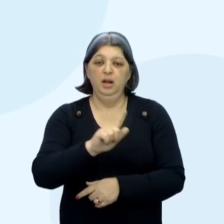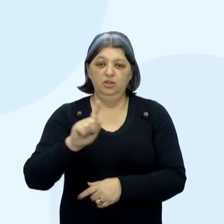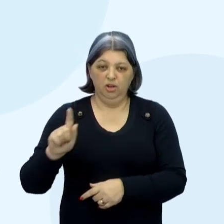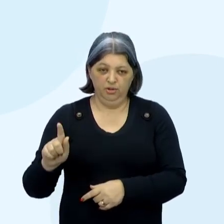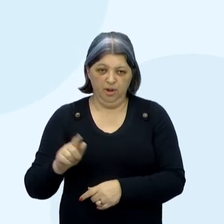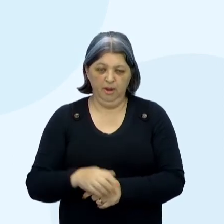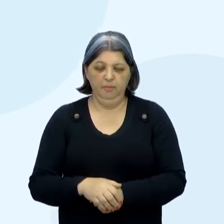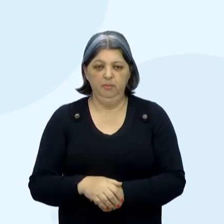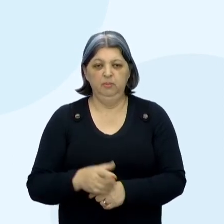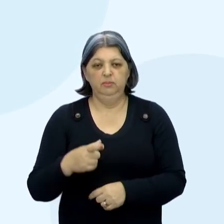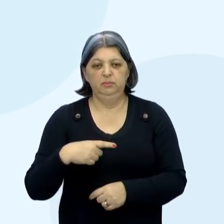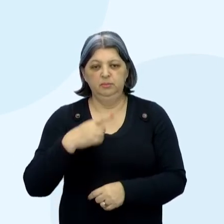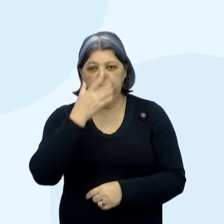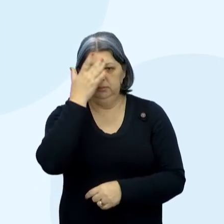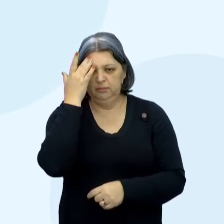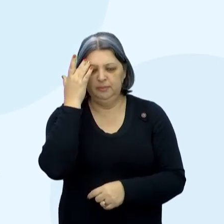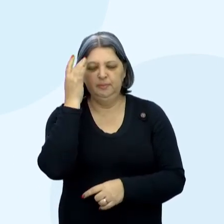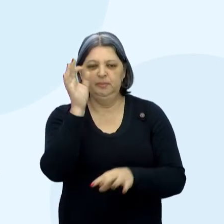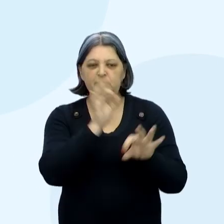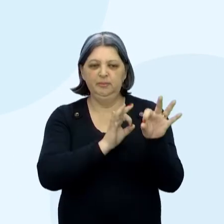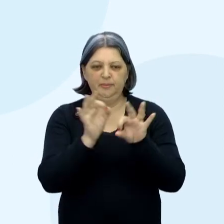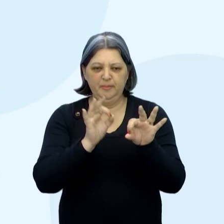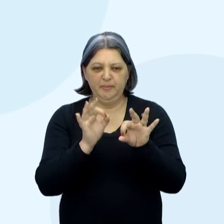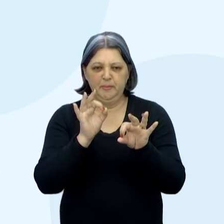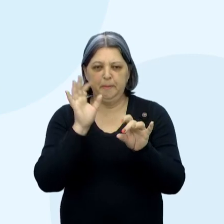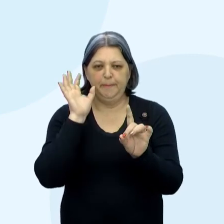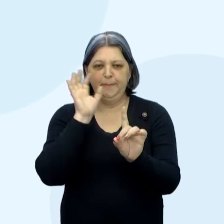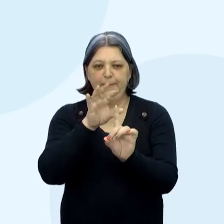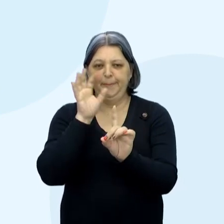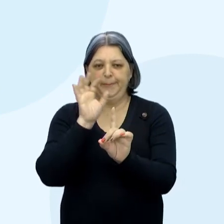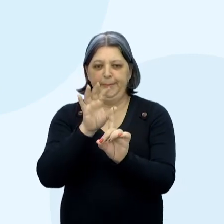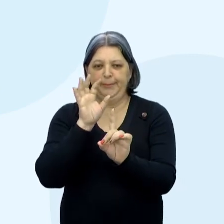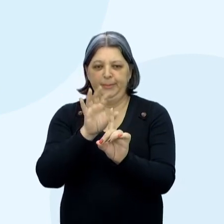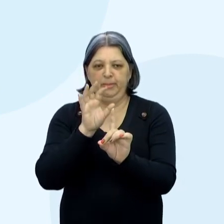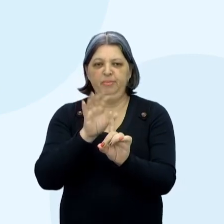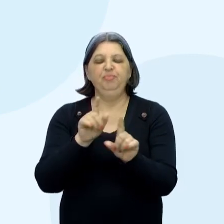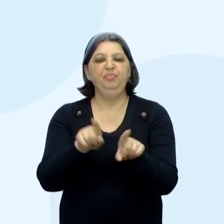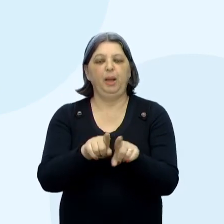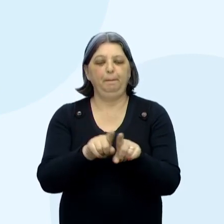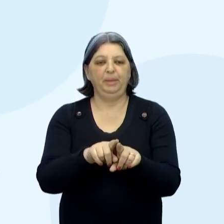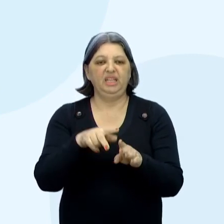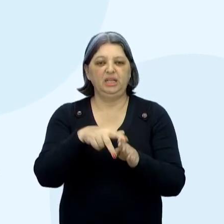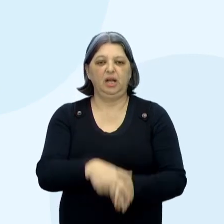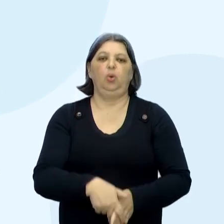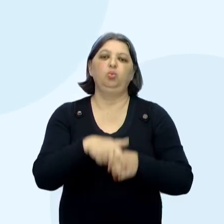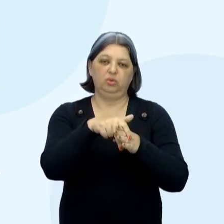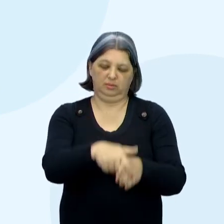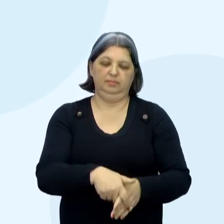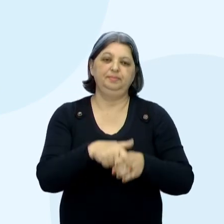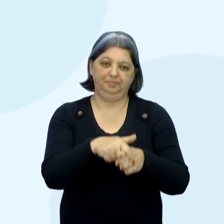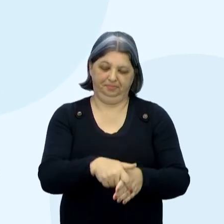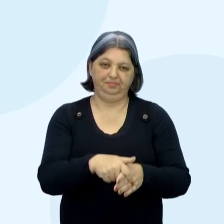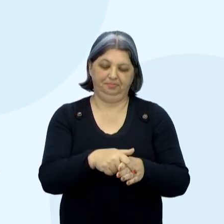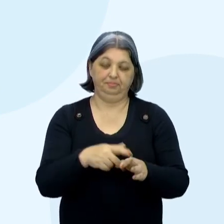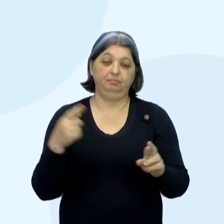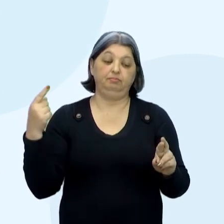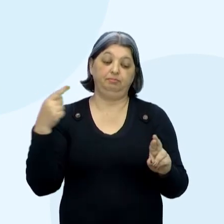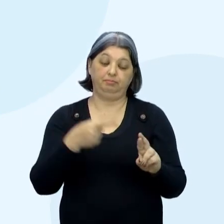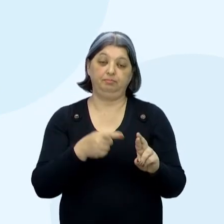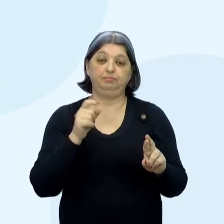festas juninas com uma profunda influência do country, tendo como elemento de referência